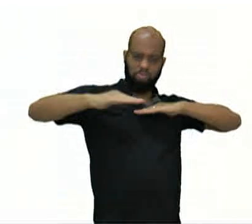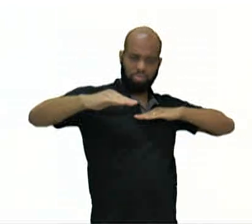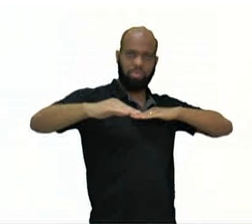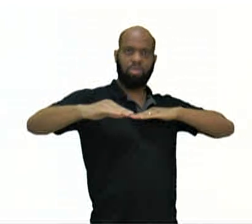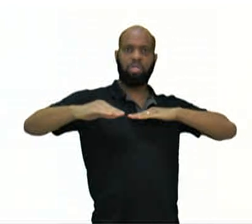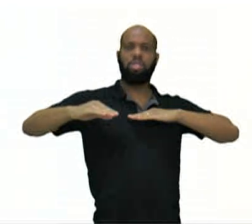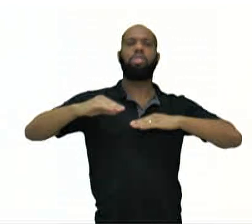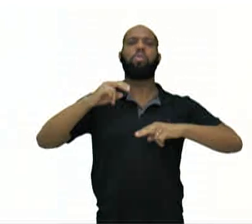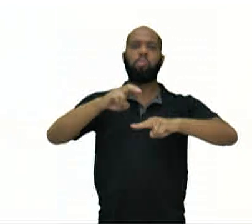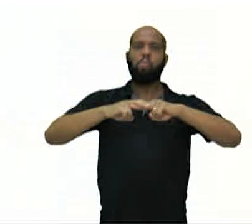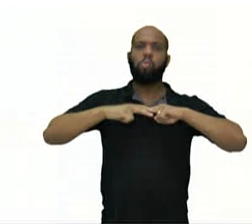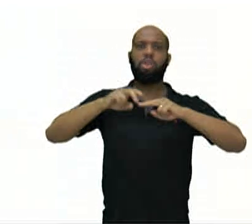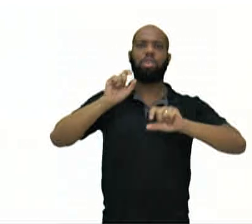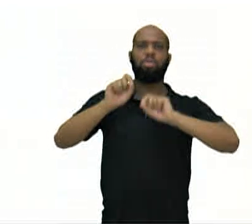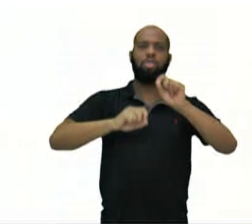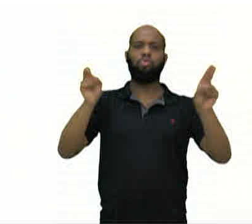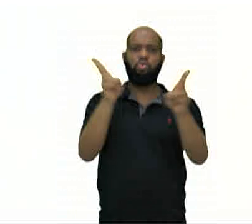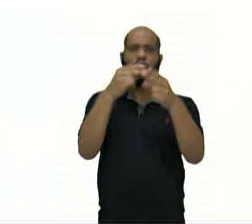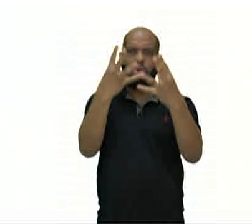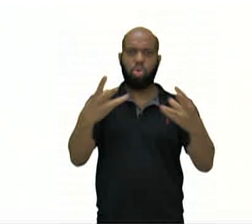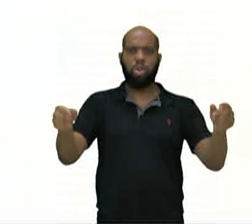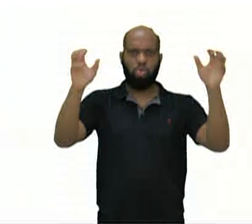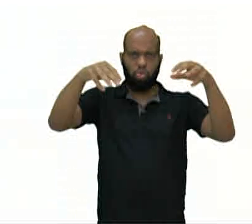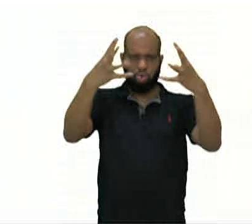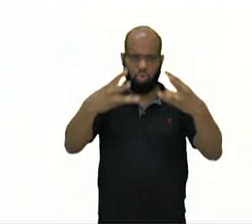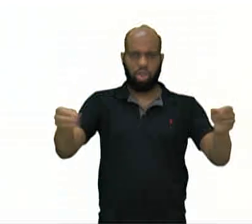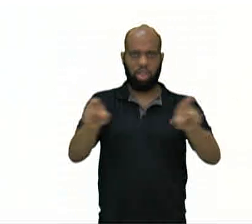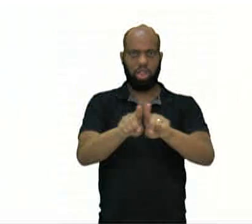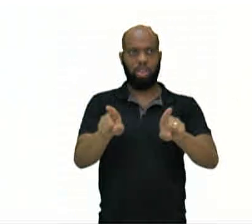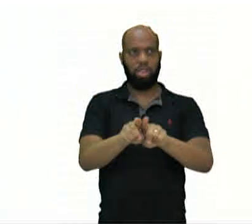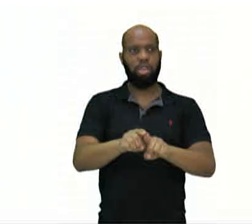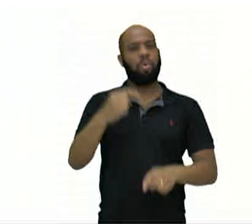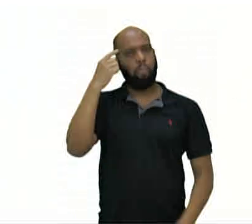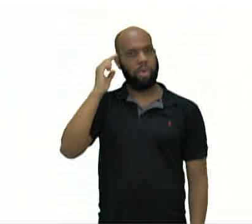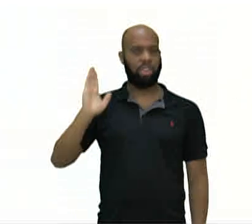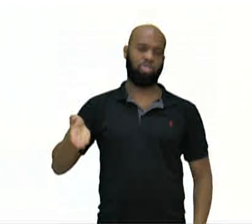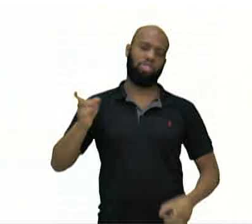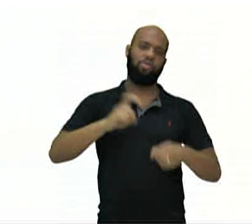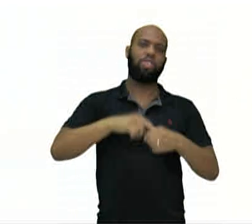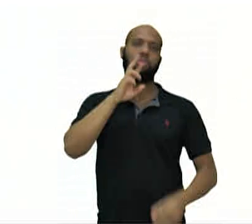de intemperismo e erosão. Dá uma pensadinha e a gente já retorna.